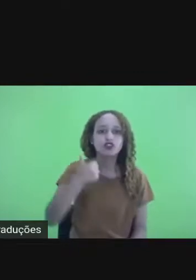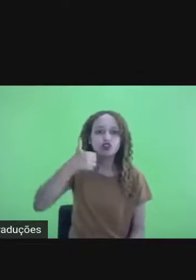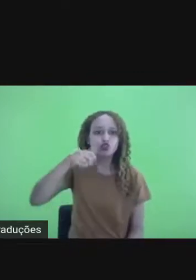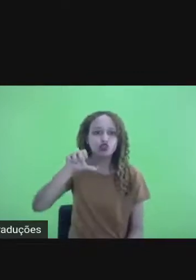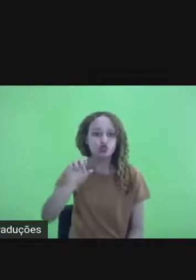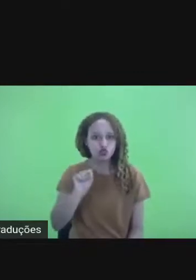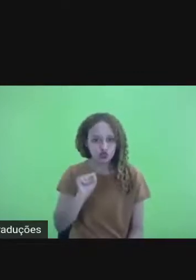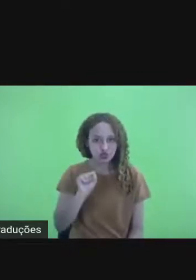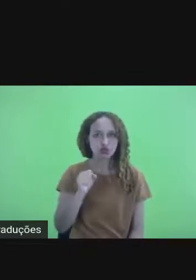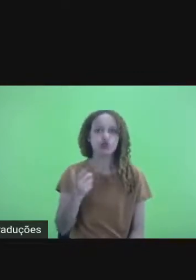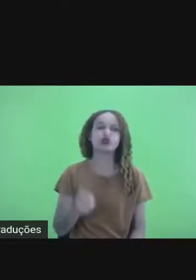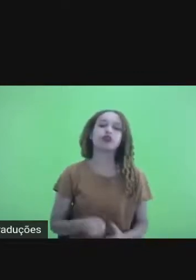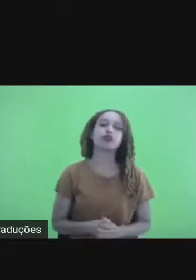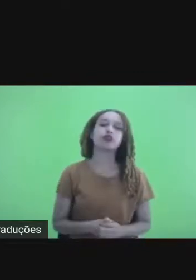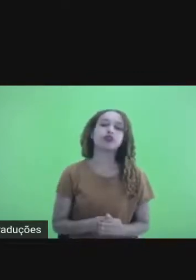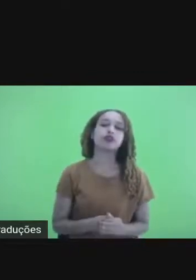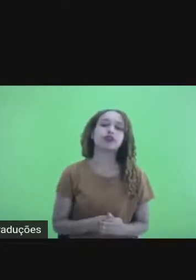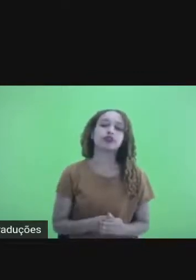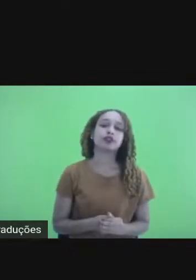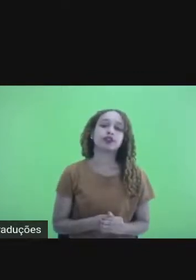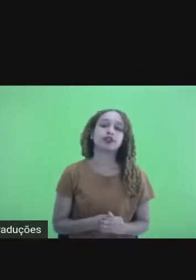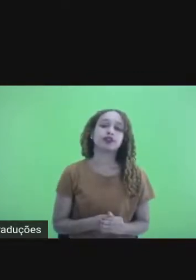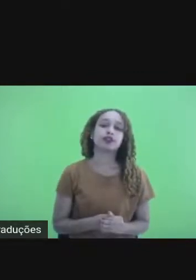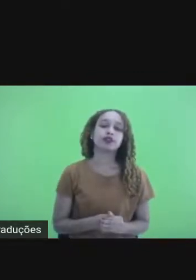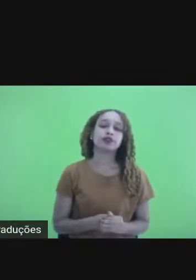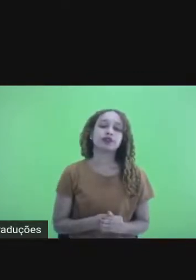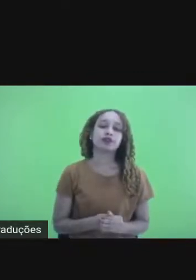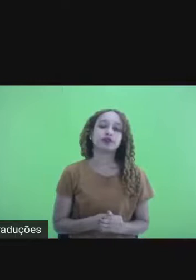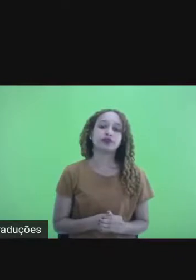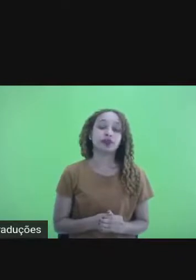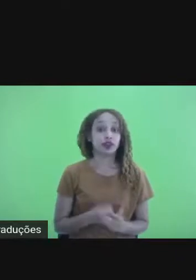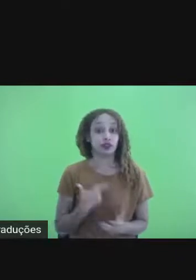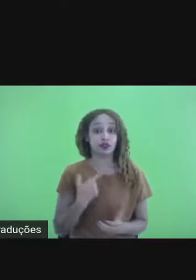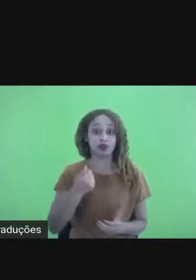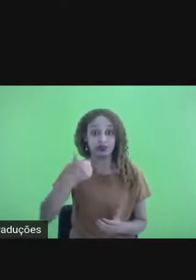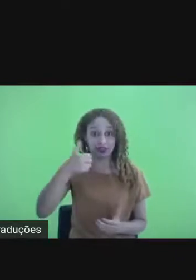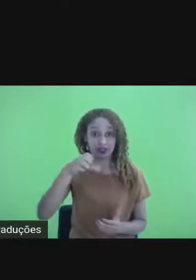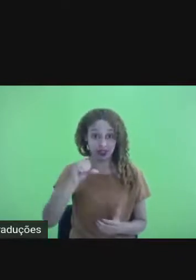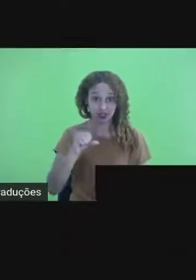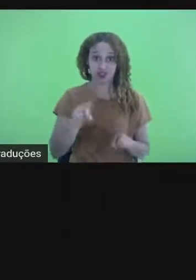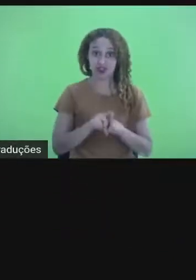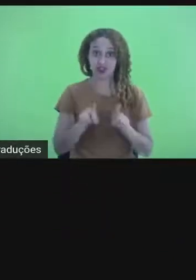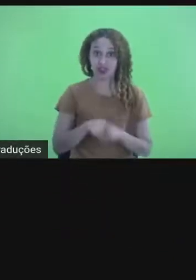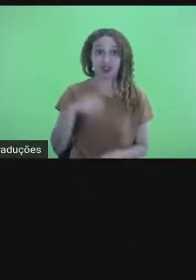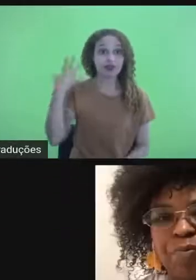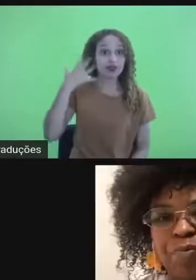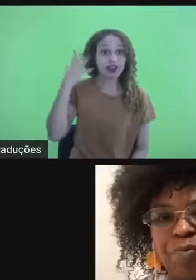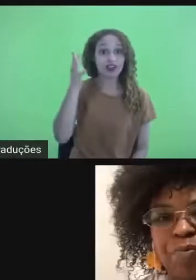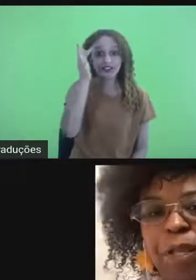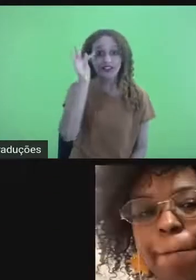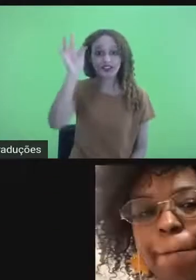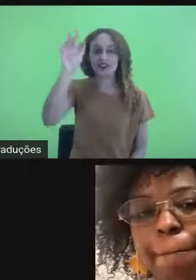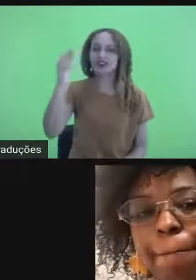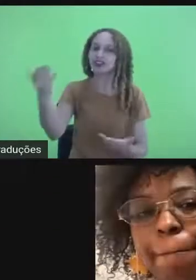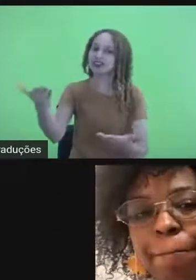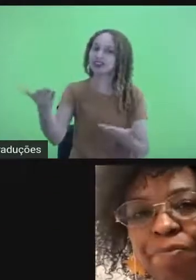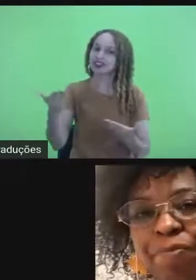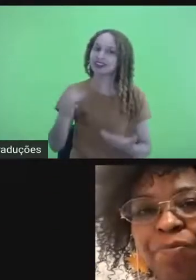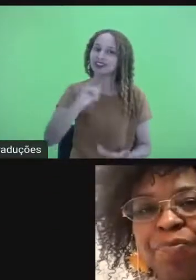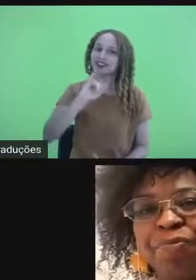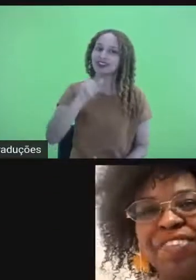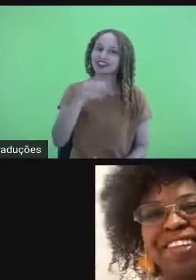Oxford University e na Euroleads 2019, na França. Recebam, então, Joyce